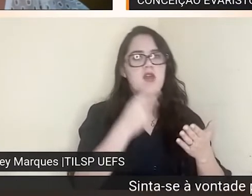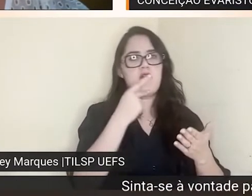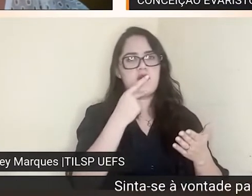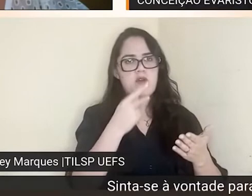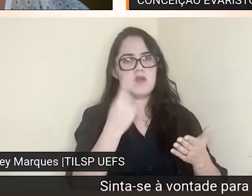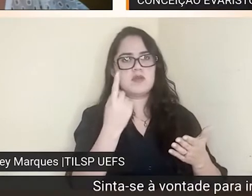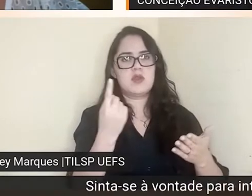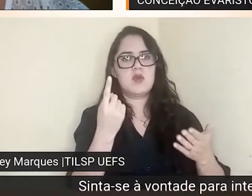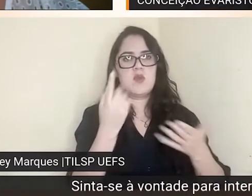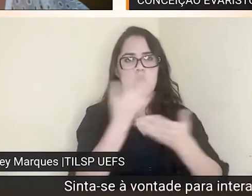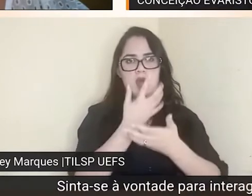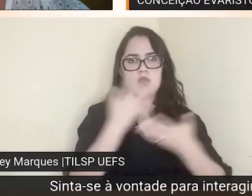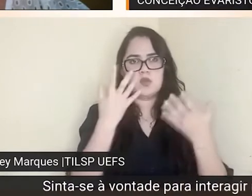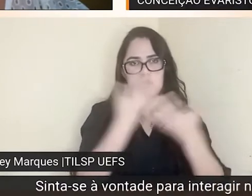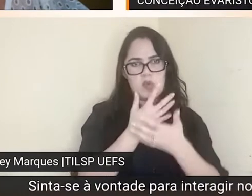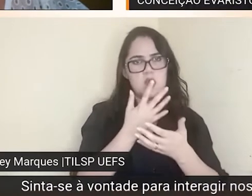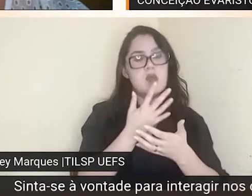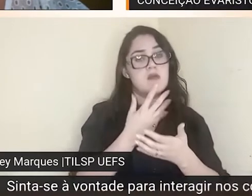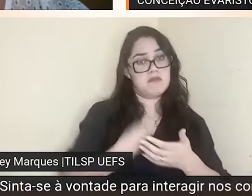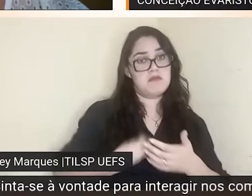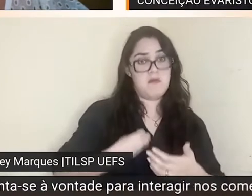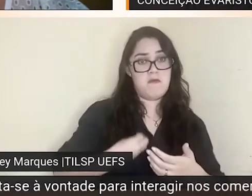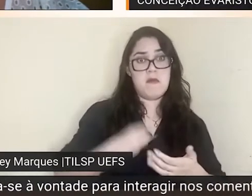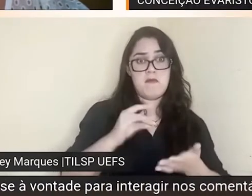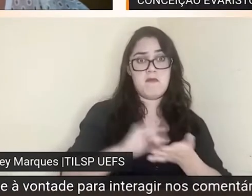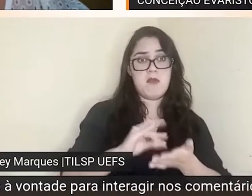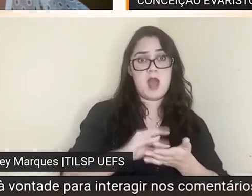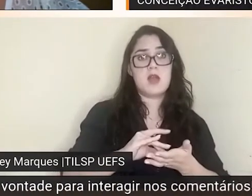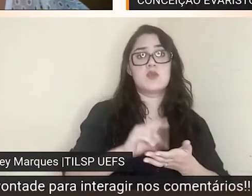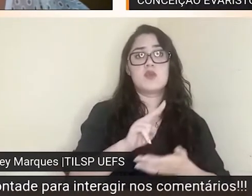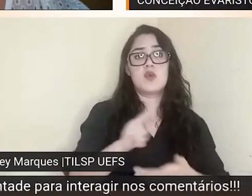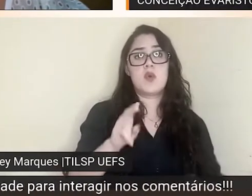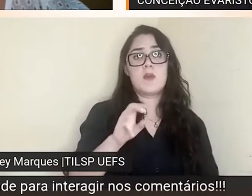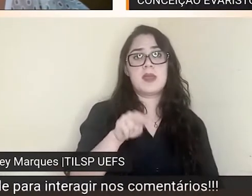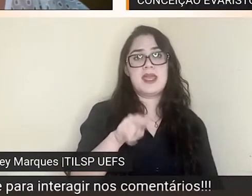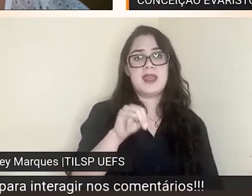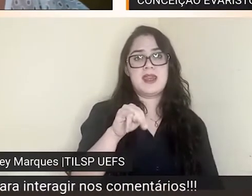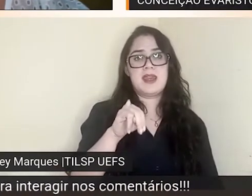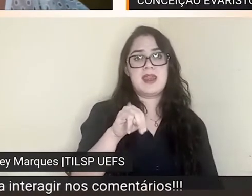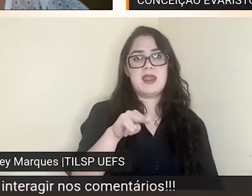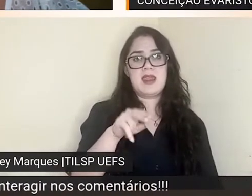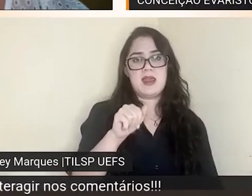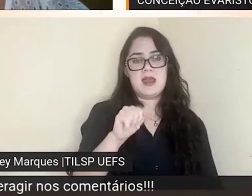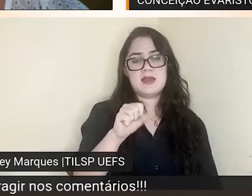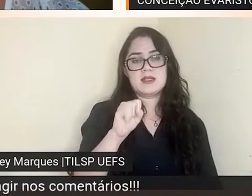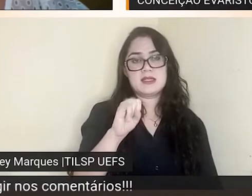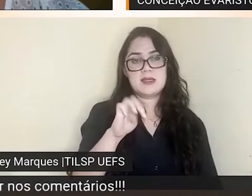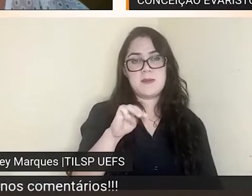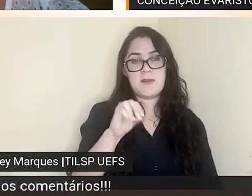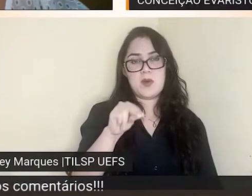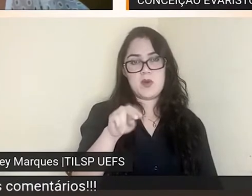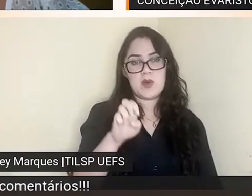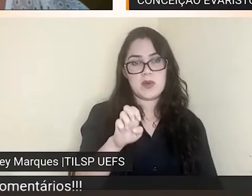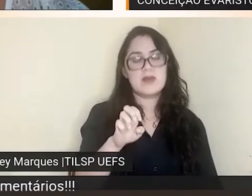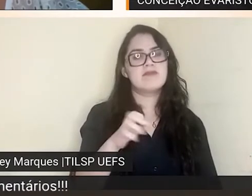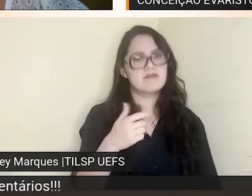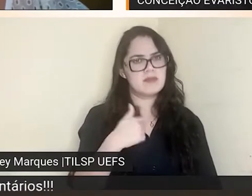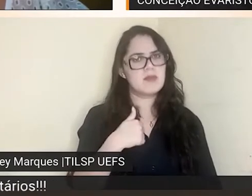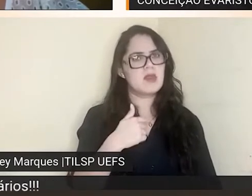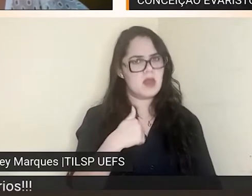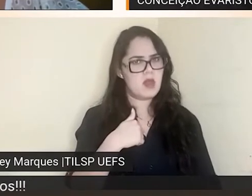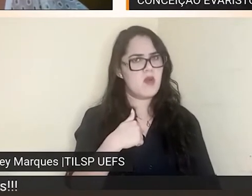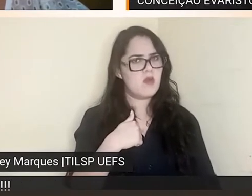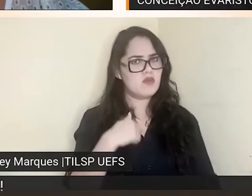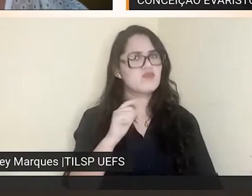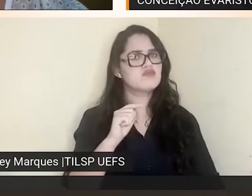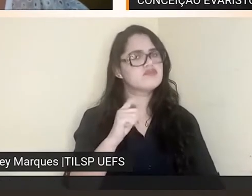que é Nina Simone. E aí eu confundo. E isso é claro que eu faço